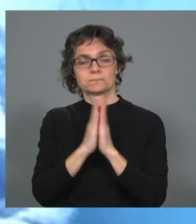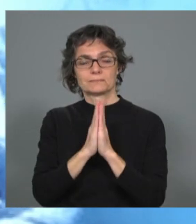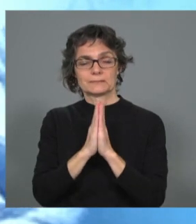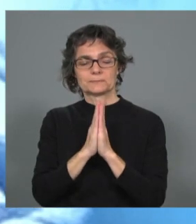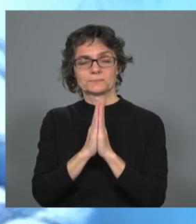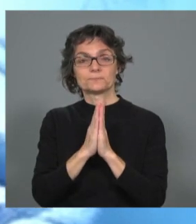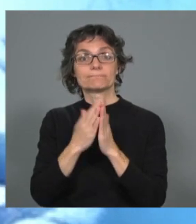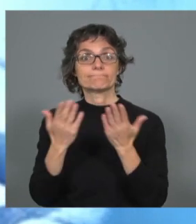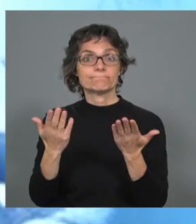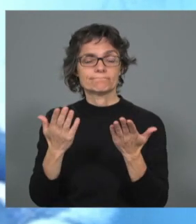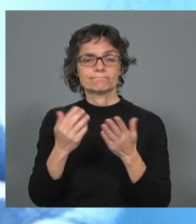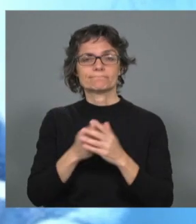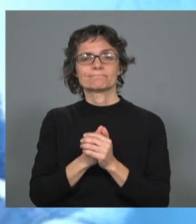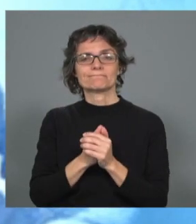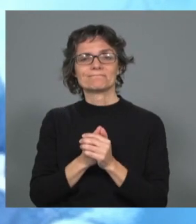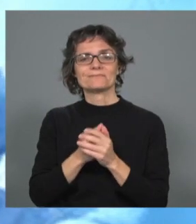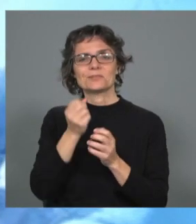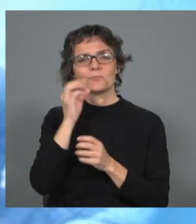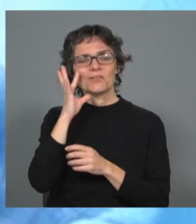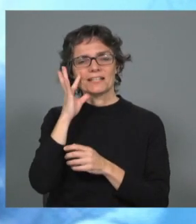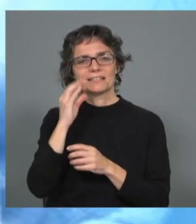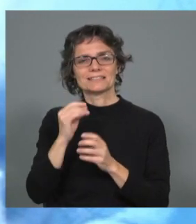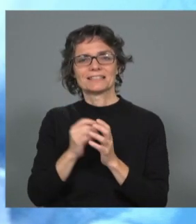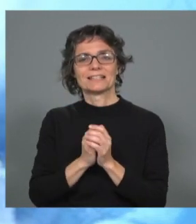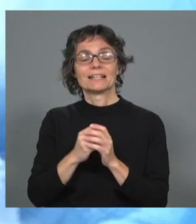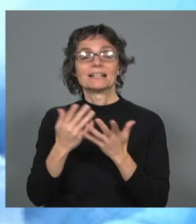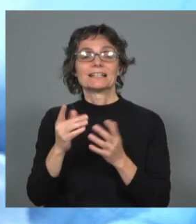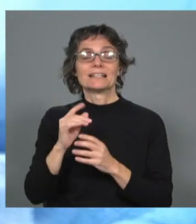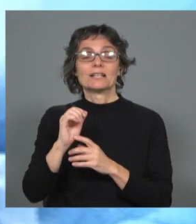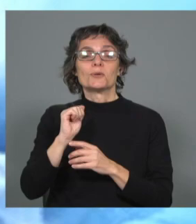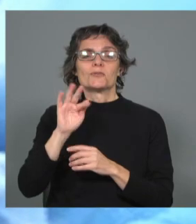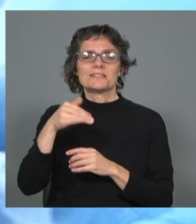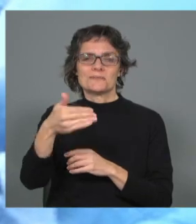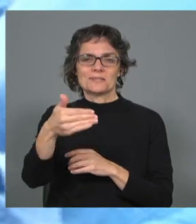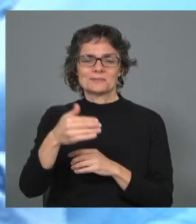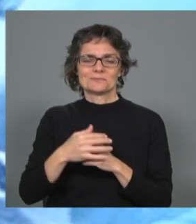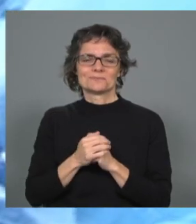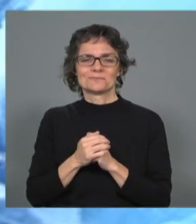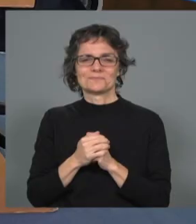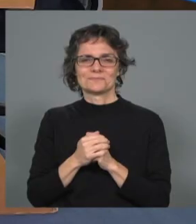Eclésia. Tenha então uma muito boa tarde, tenha também um ótimo fim de semana.